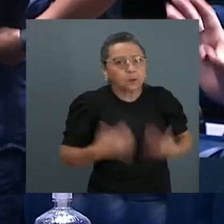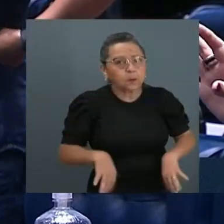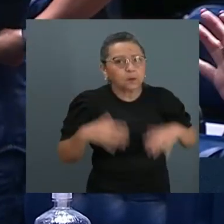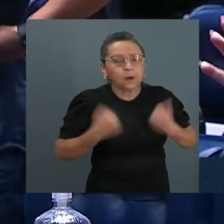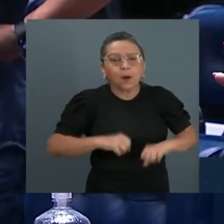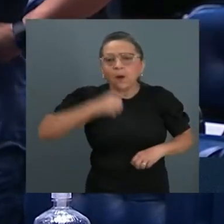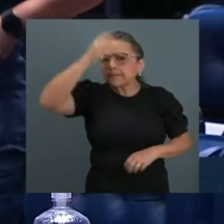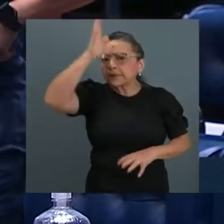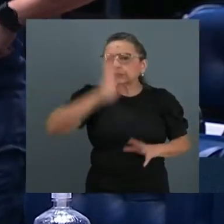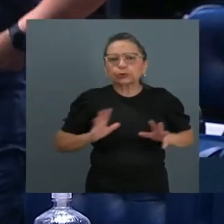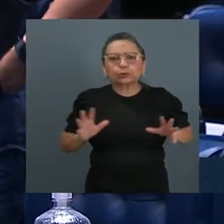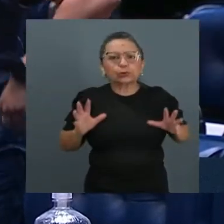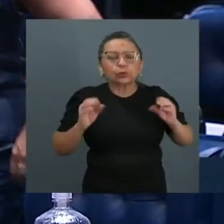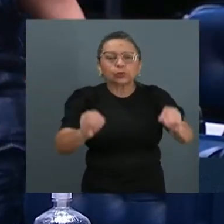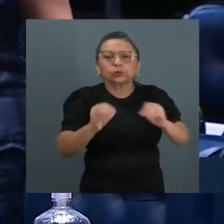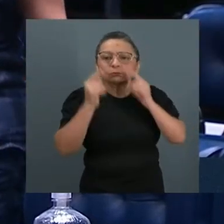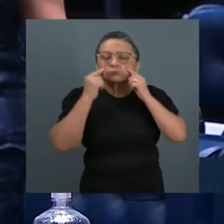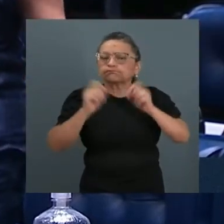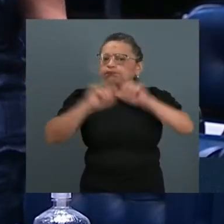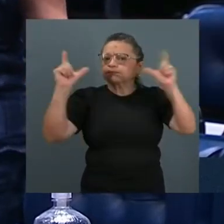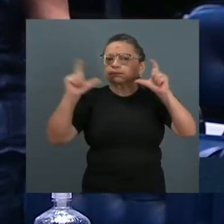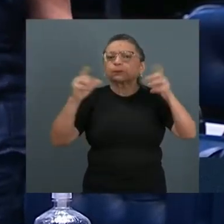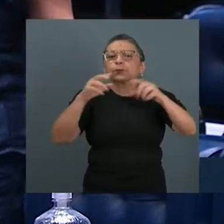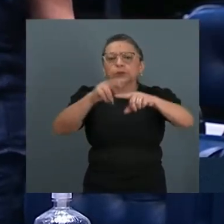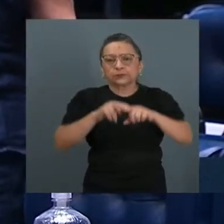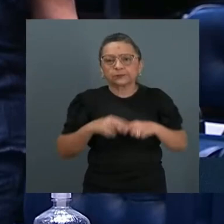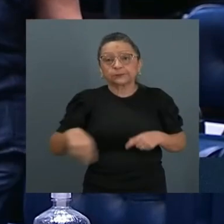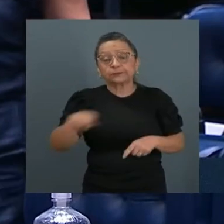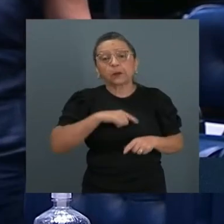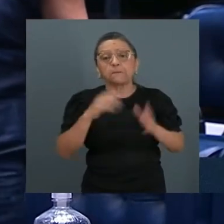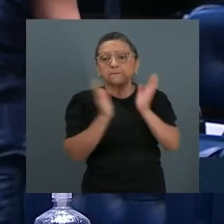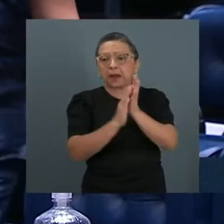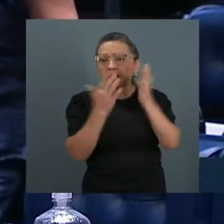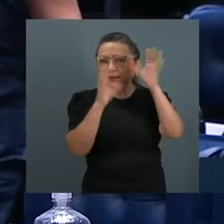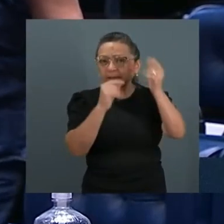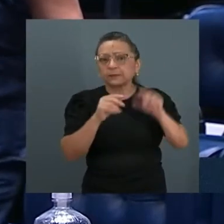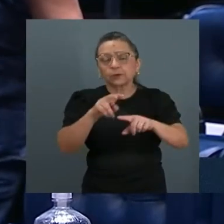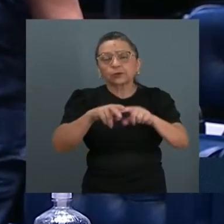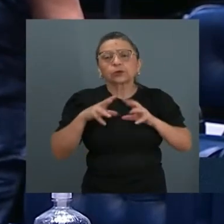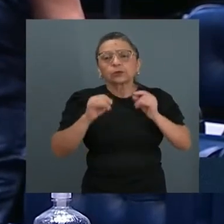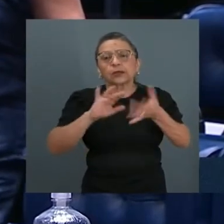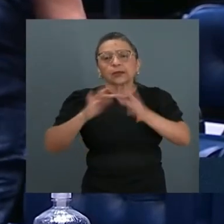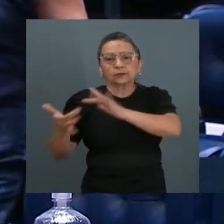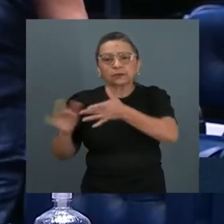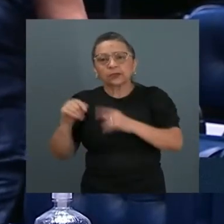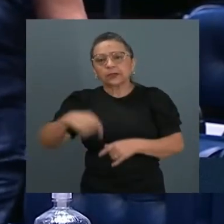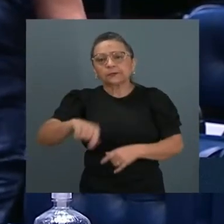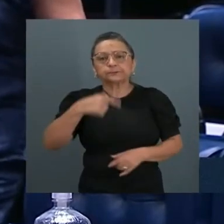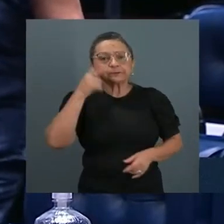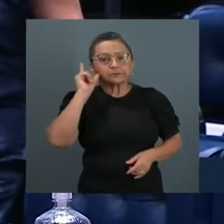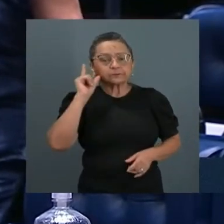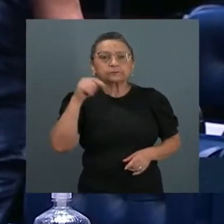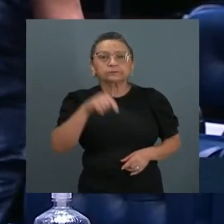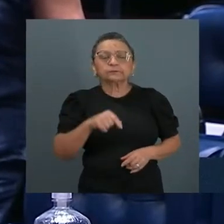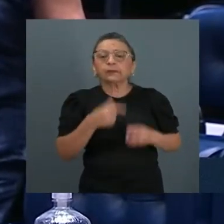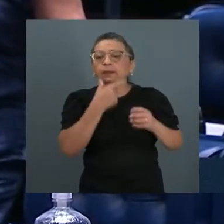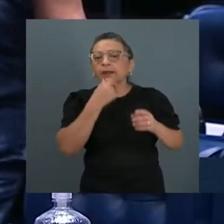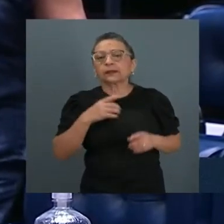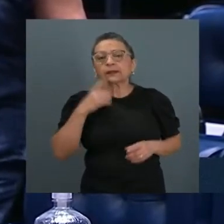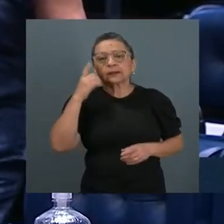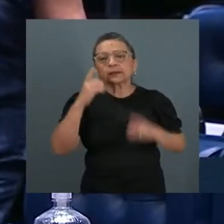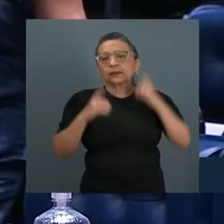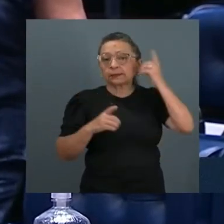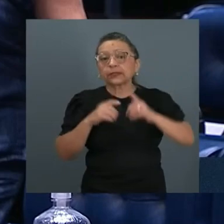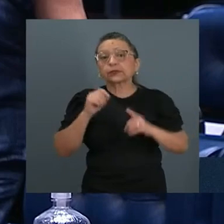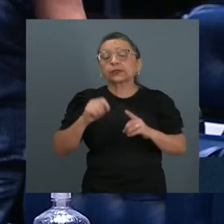o Brasil parou essa madrugada por conta disso. Parabéns por toda a sua articulação aqui ontem. Deputado Duarte, que o